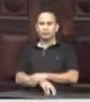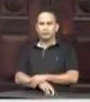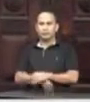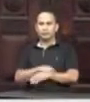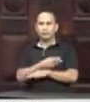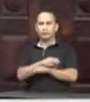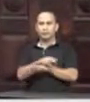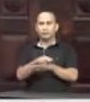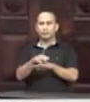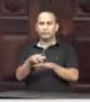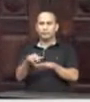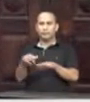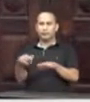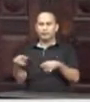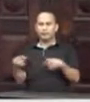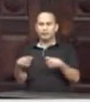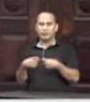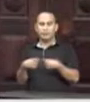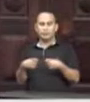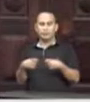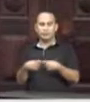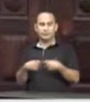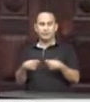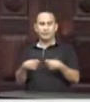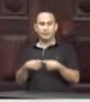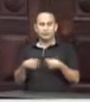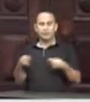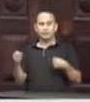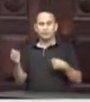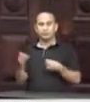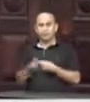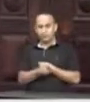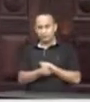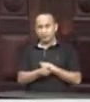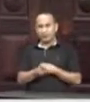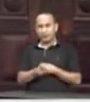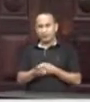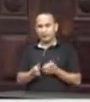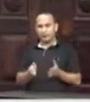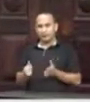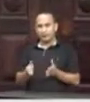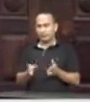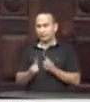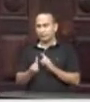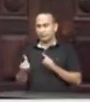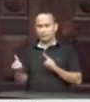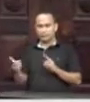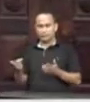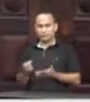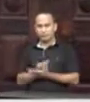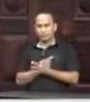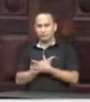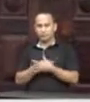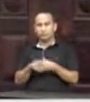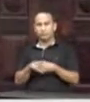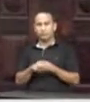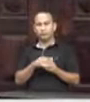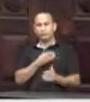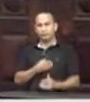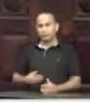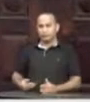várias leis aprovadas aqui, vários encaminhamentos não foram cumpridos pelo governo.